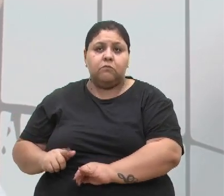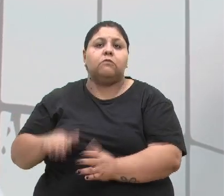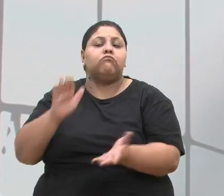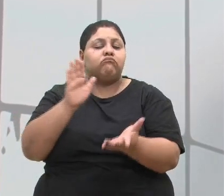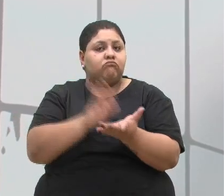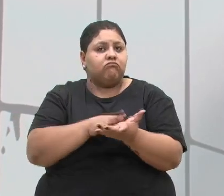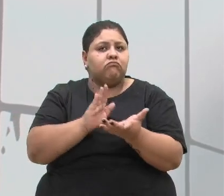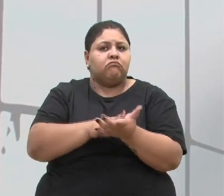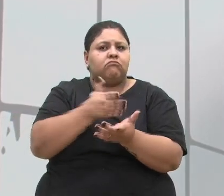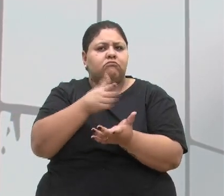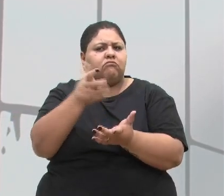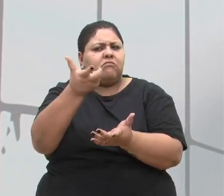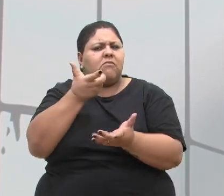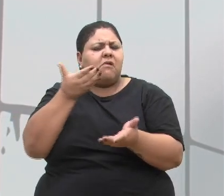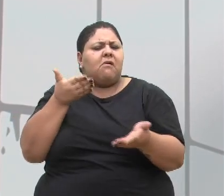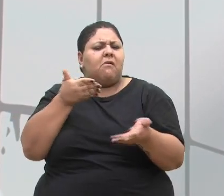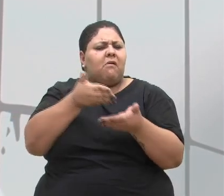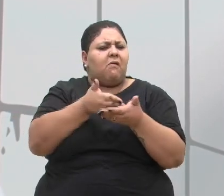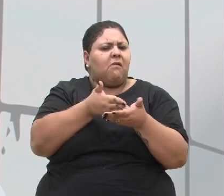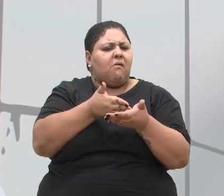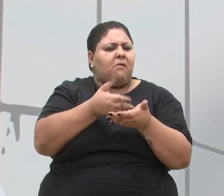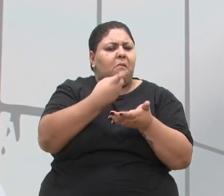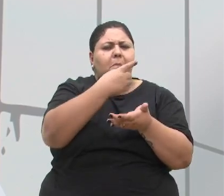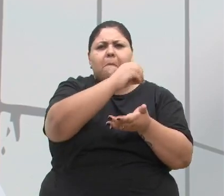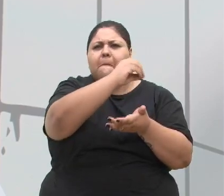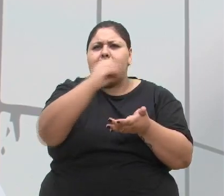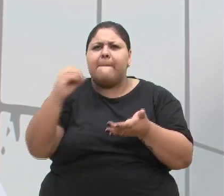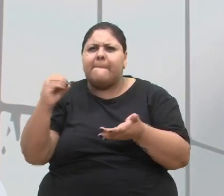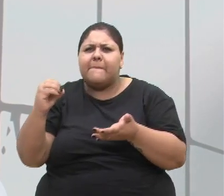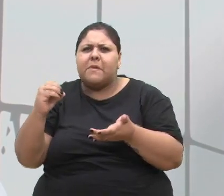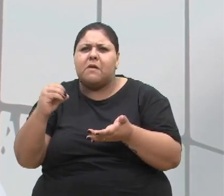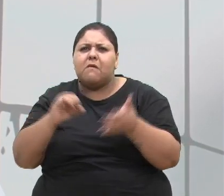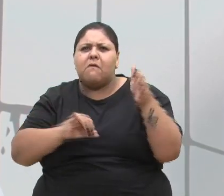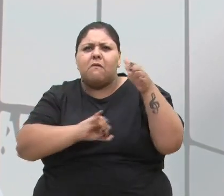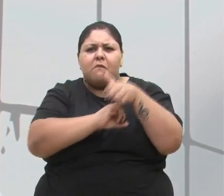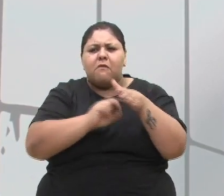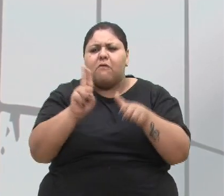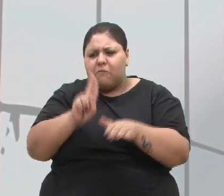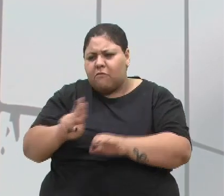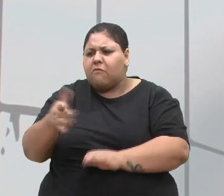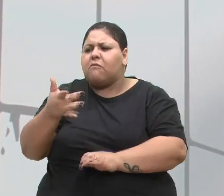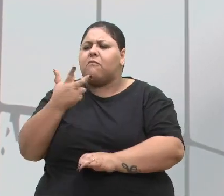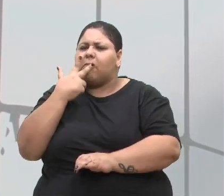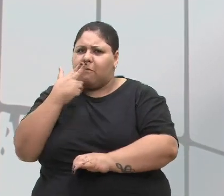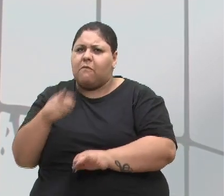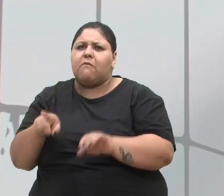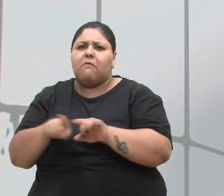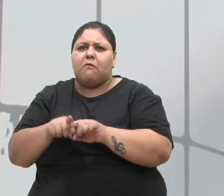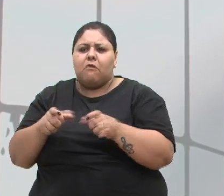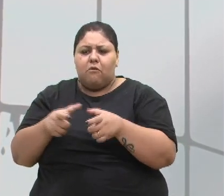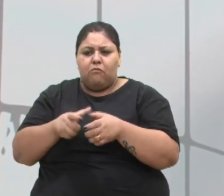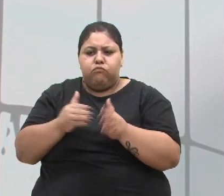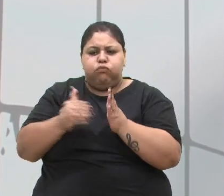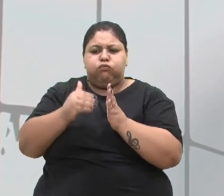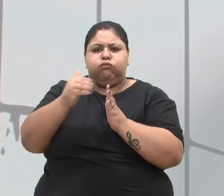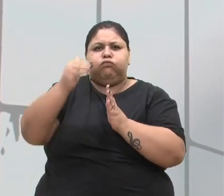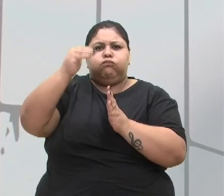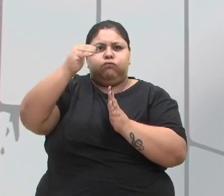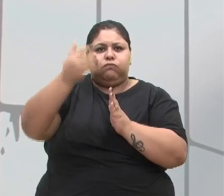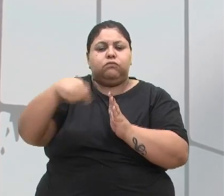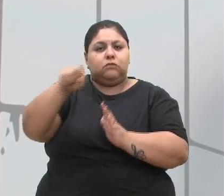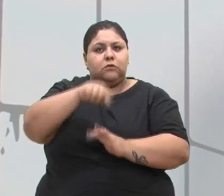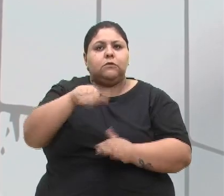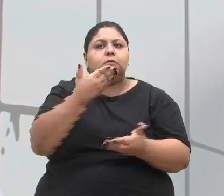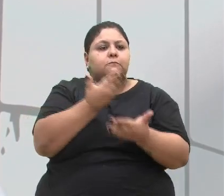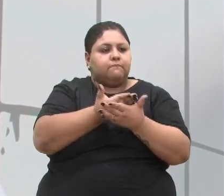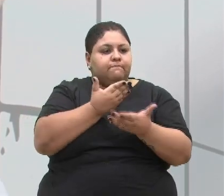chegar aos 1.000 institutos federais. E as universidades, da mesma forma, aumentando gradativamente. Então, nós, para estudar aqui,